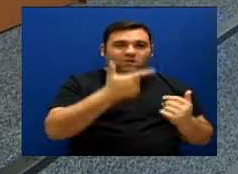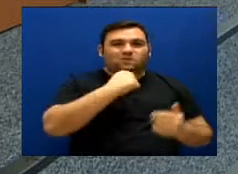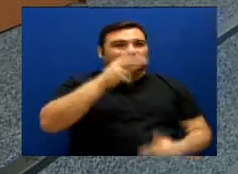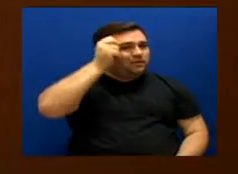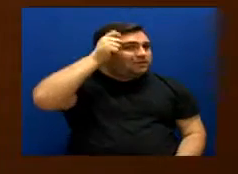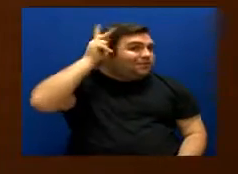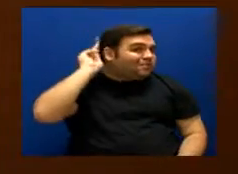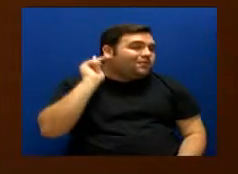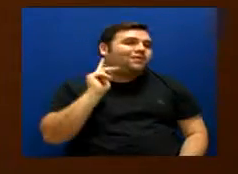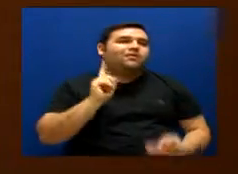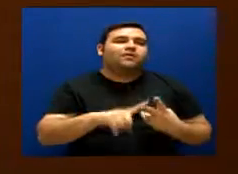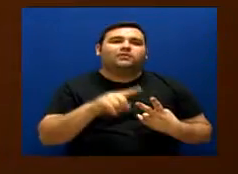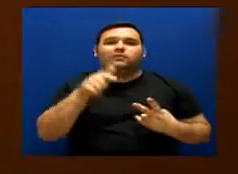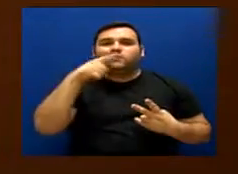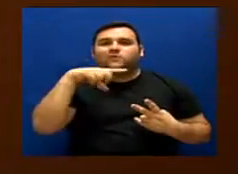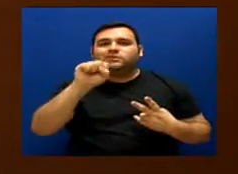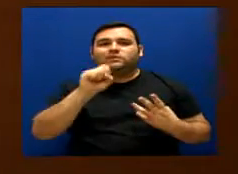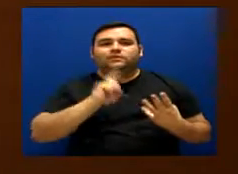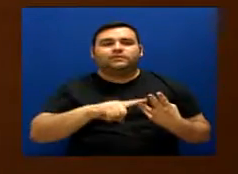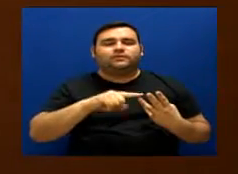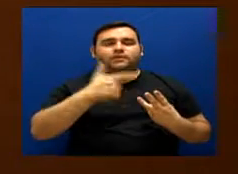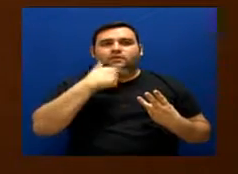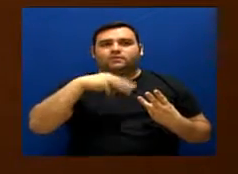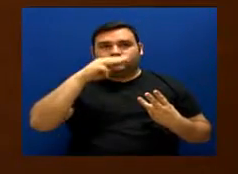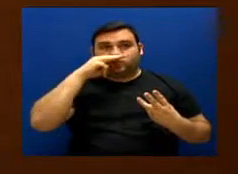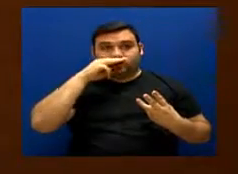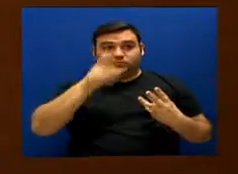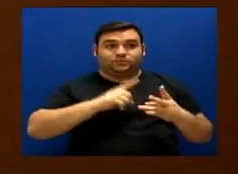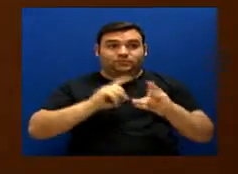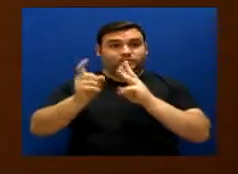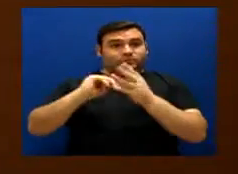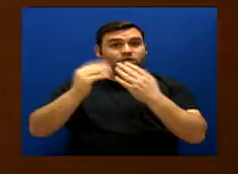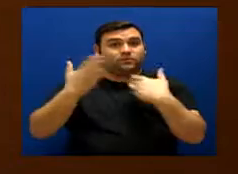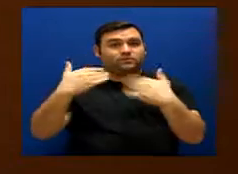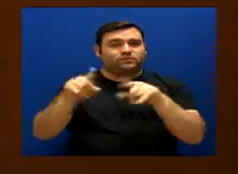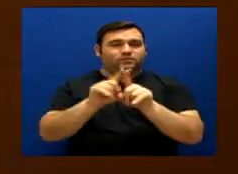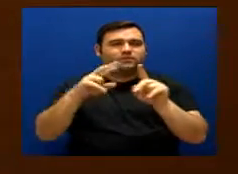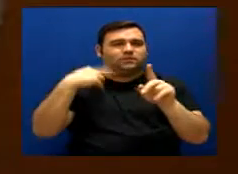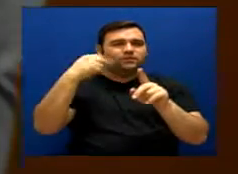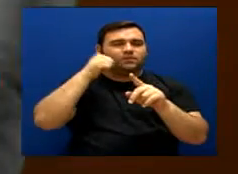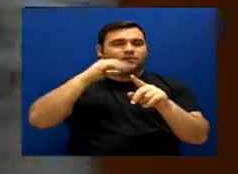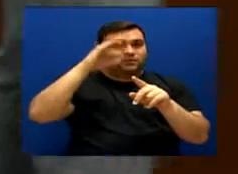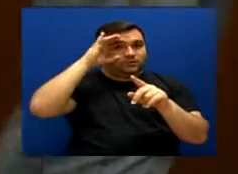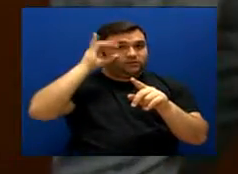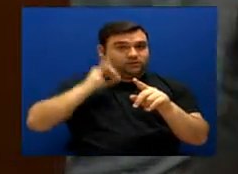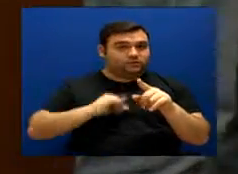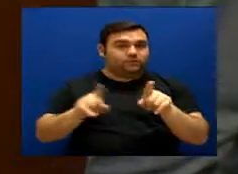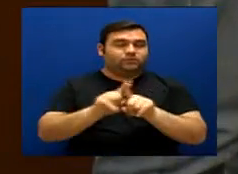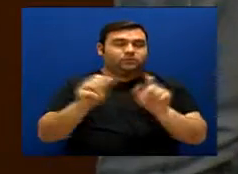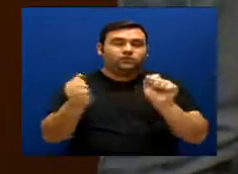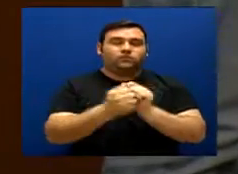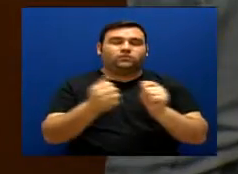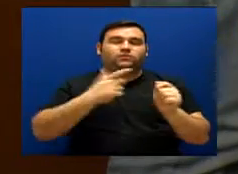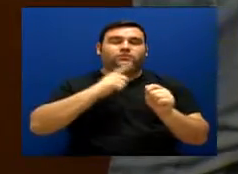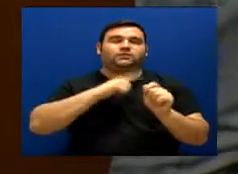Apolo, pastor Luiz Santos e eu tivemos uma reunião, juntamente até a vereadora Iara também participou dessa